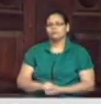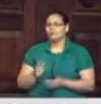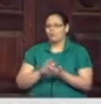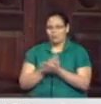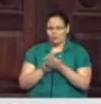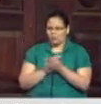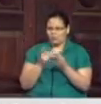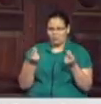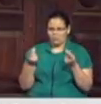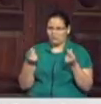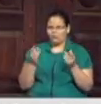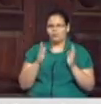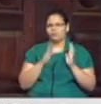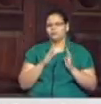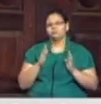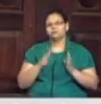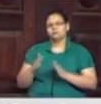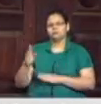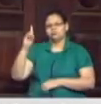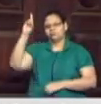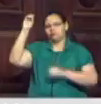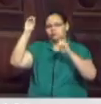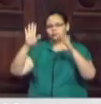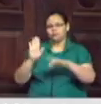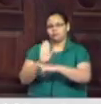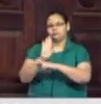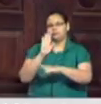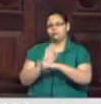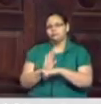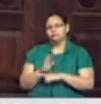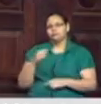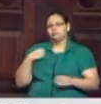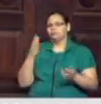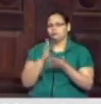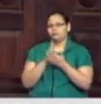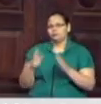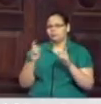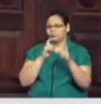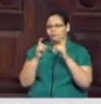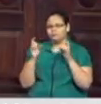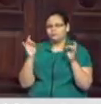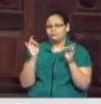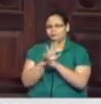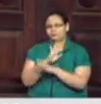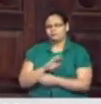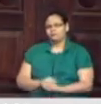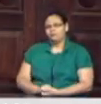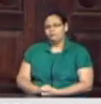Nada mais havendo a tratar sob a proteção de Deus, declaro encerrada a presente sessão.